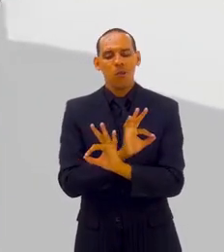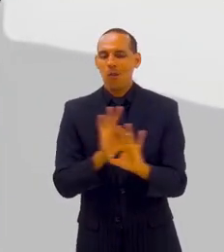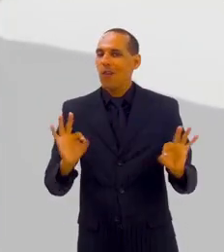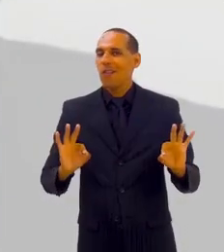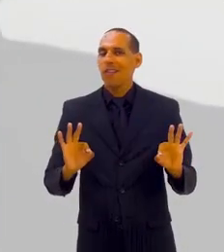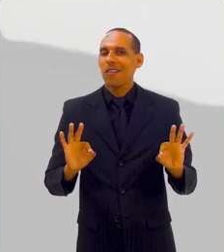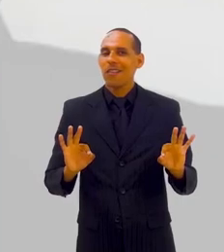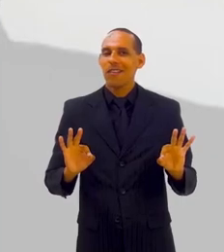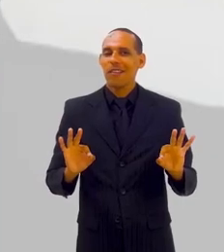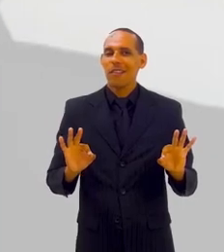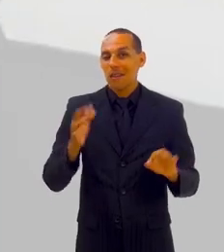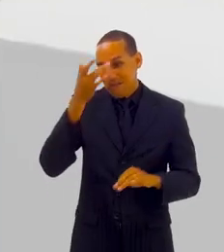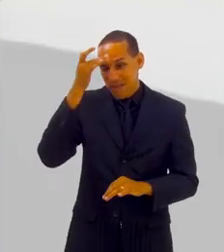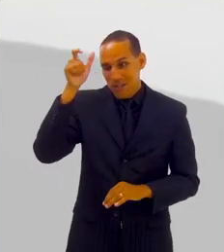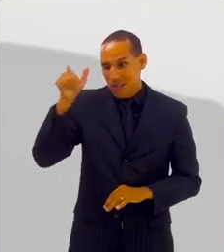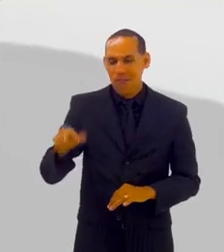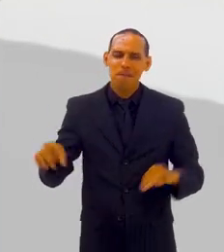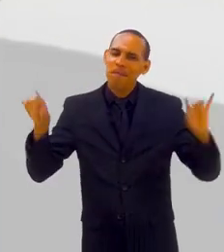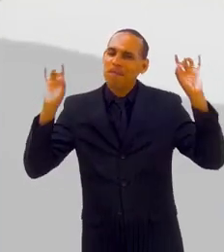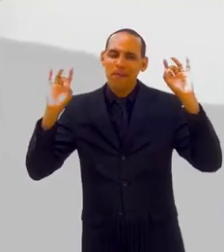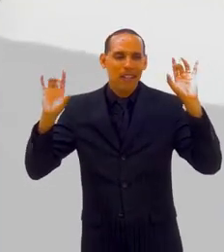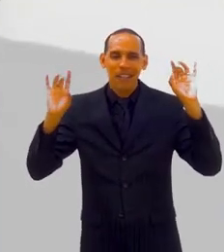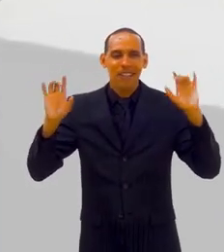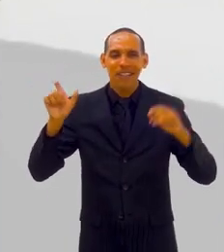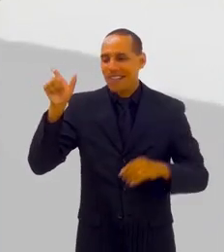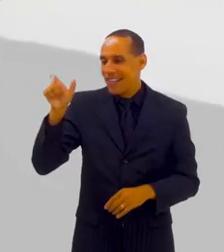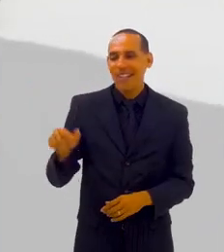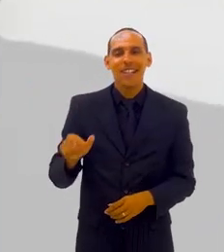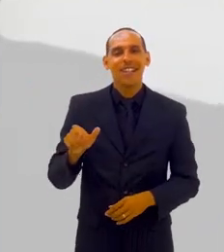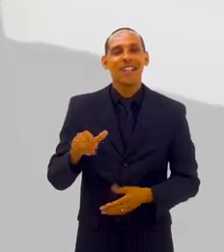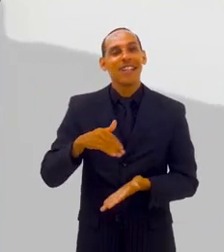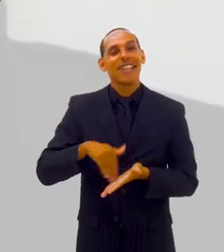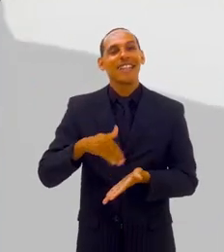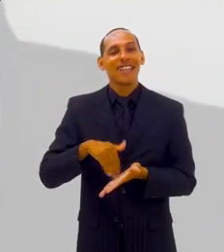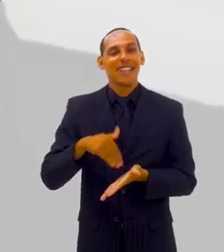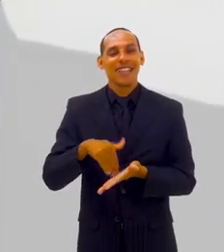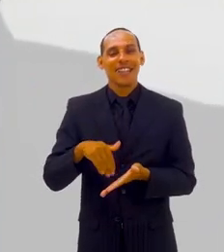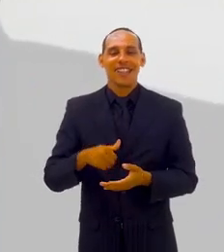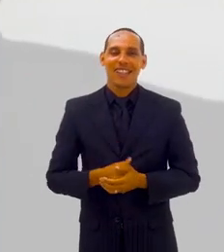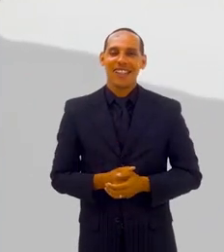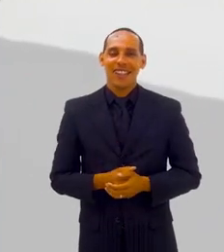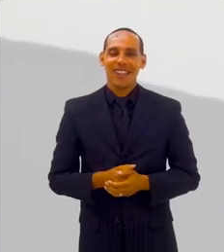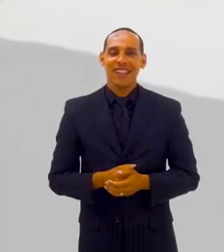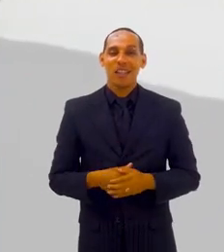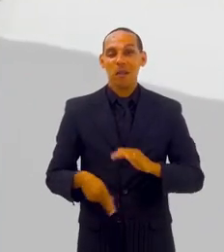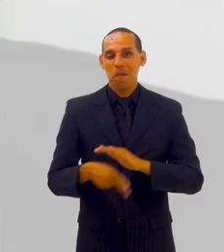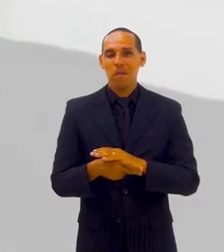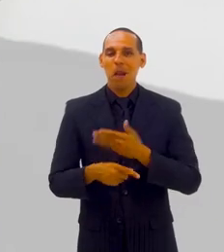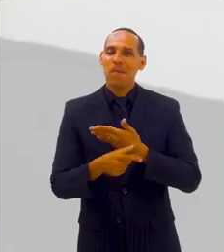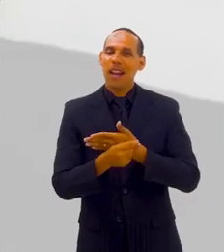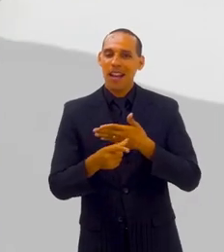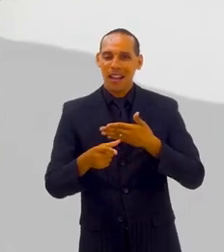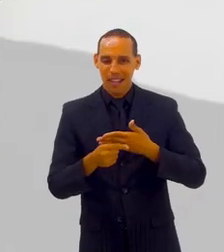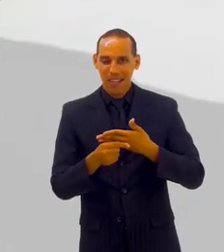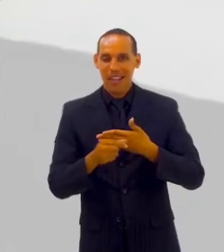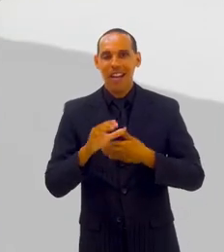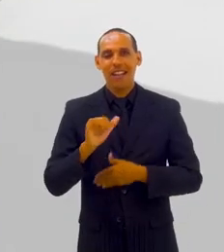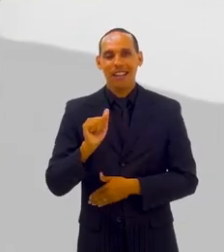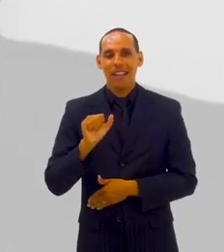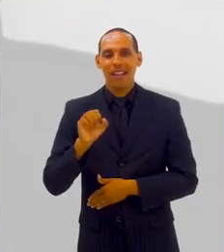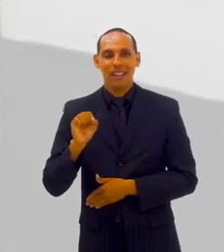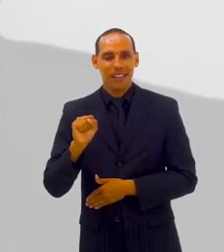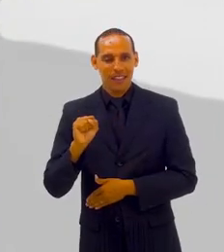ótimo relacionamento que é um rapaz Espetacular que é o secretário da casa civil